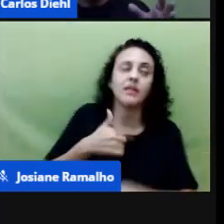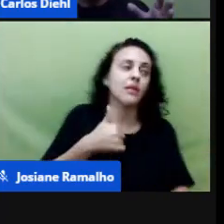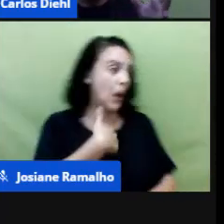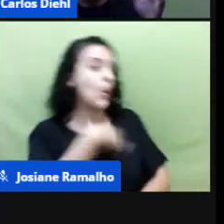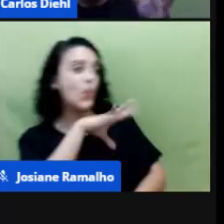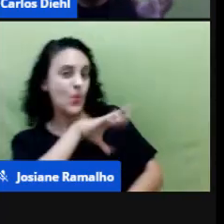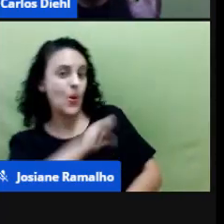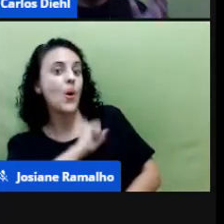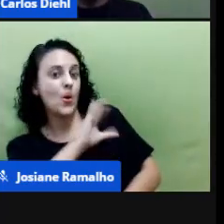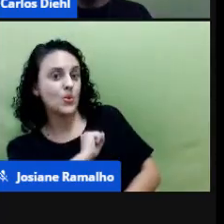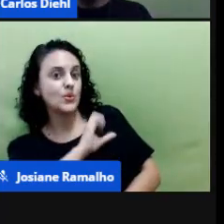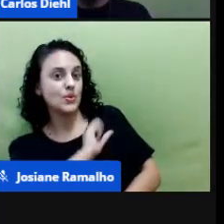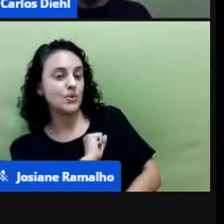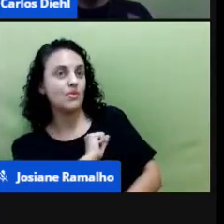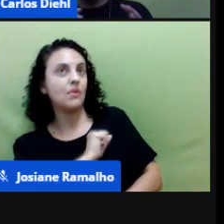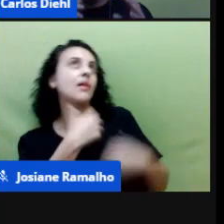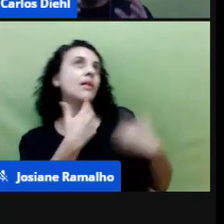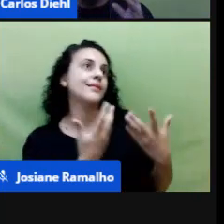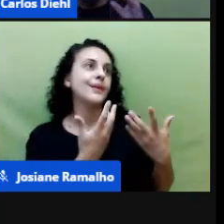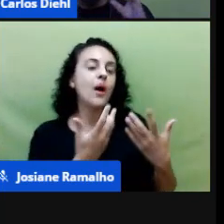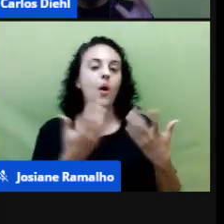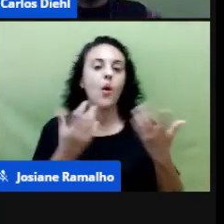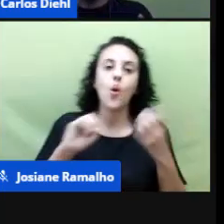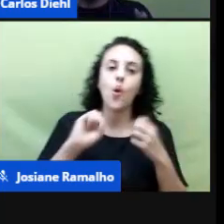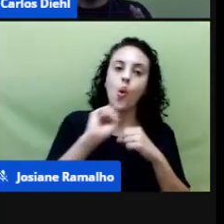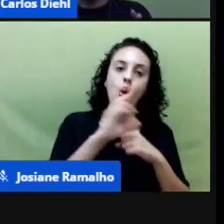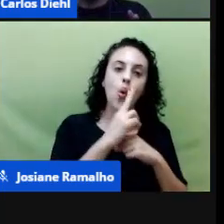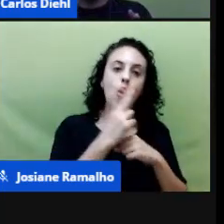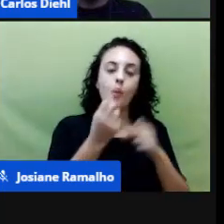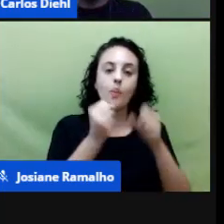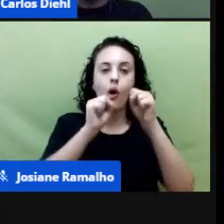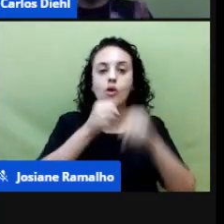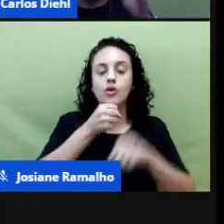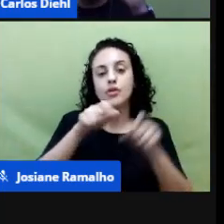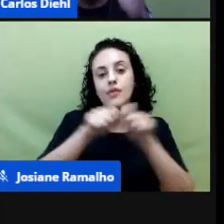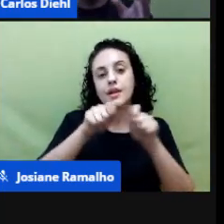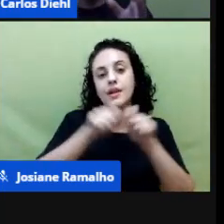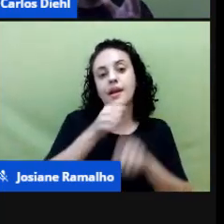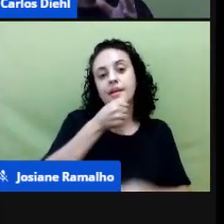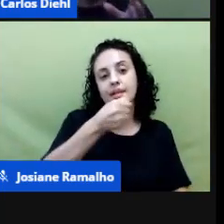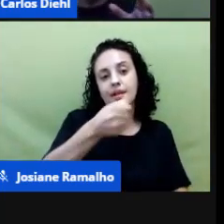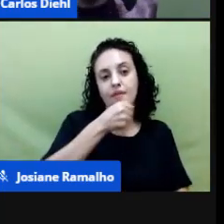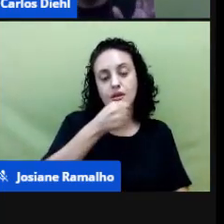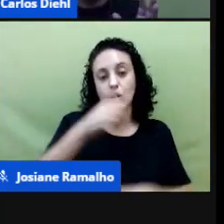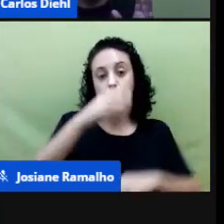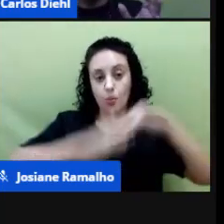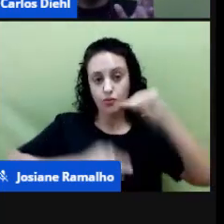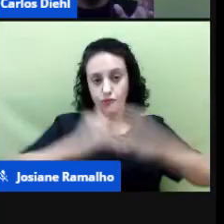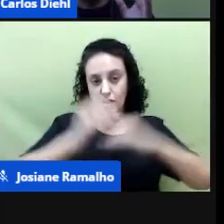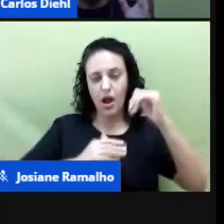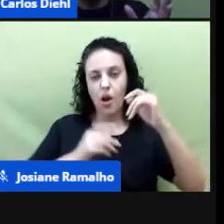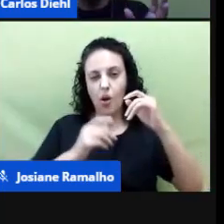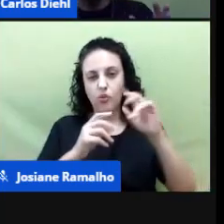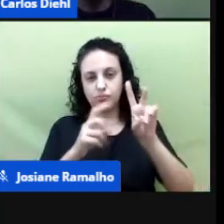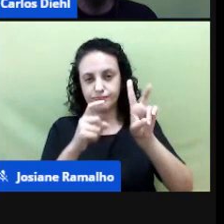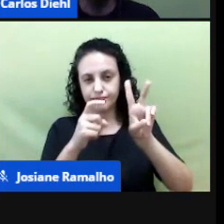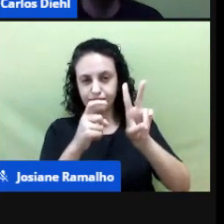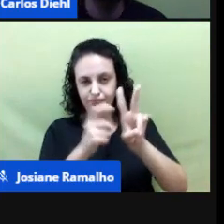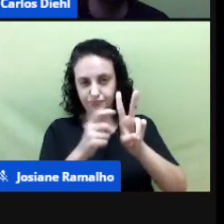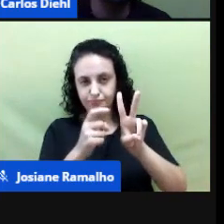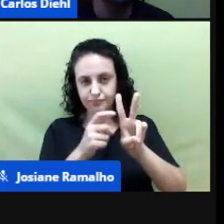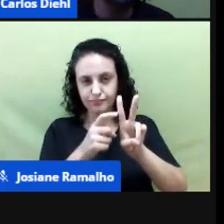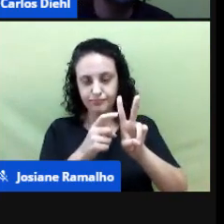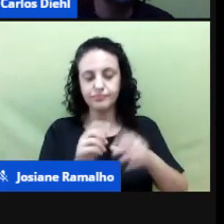mas tudo que ele quer está ali dentro. Então, é aquela expressão do que ele tem que falar sem dúvida, sem espaço para